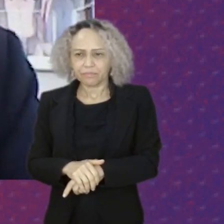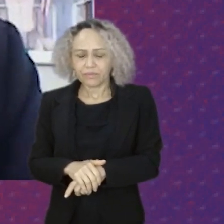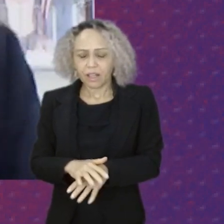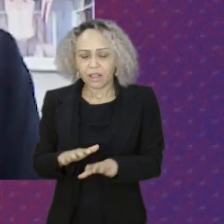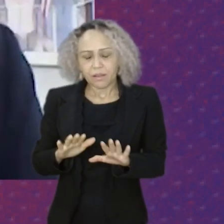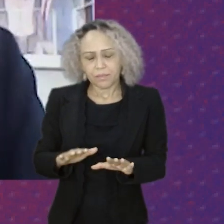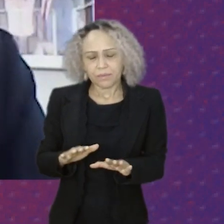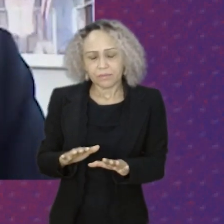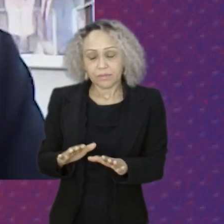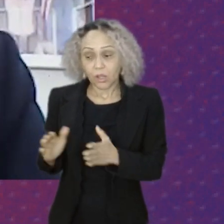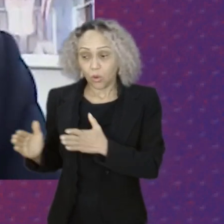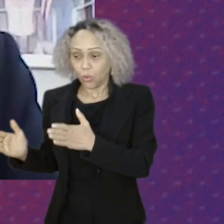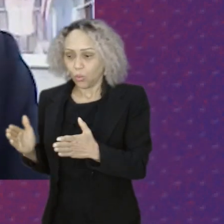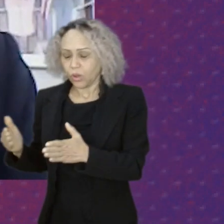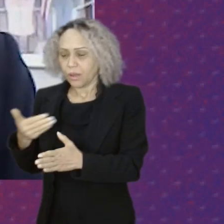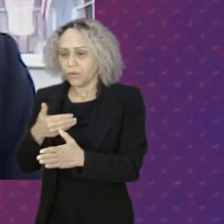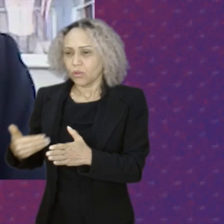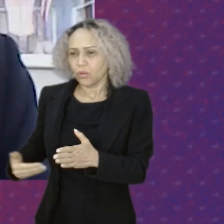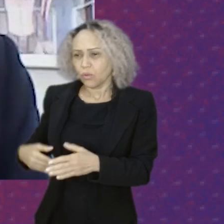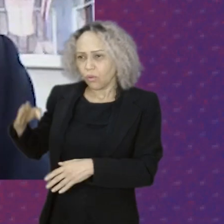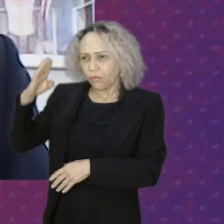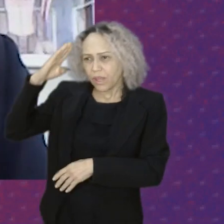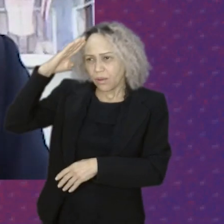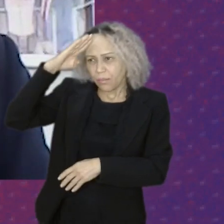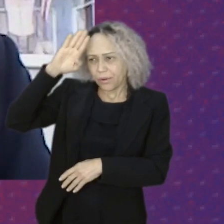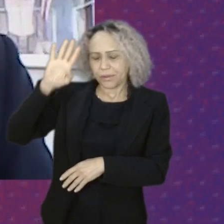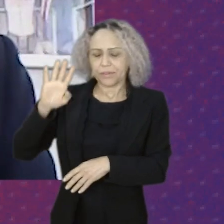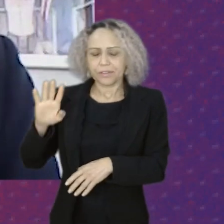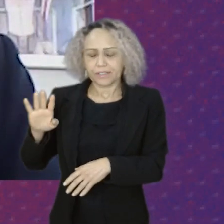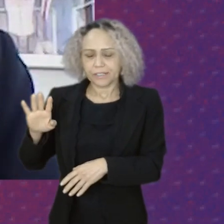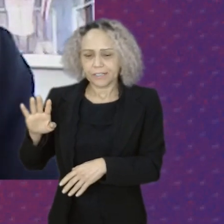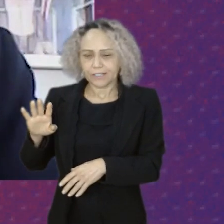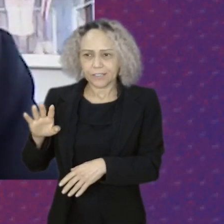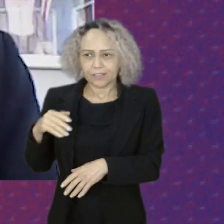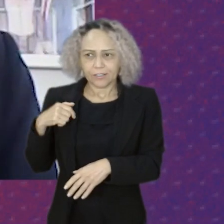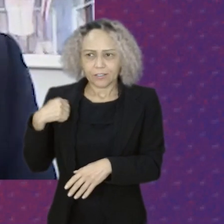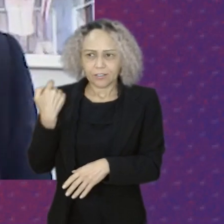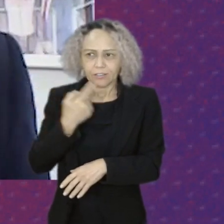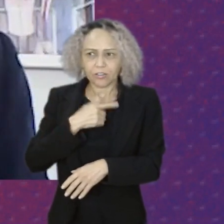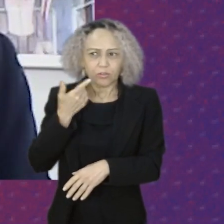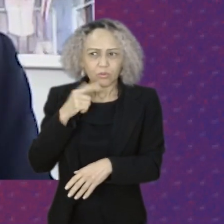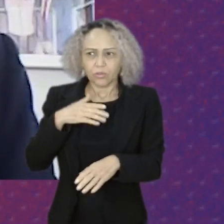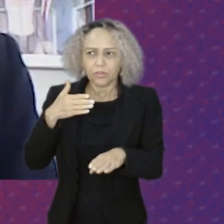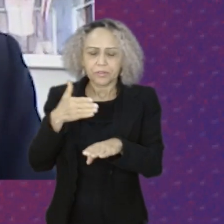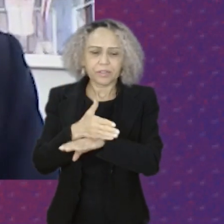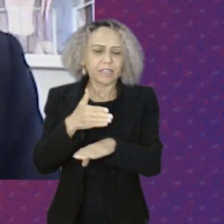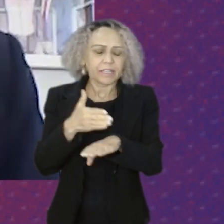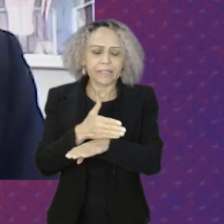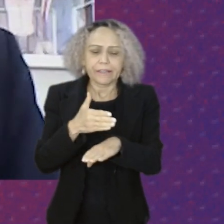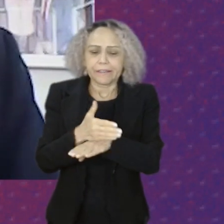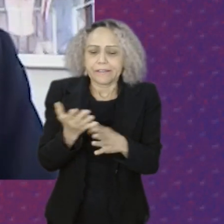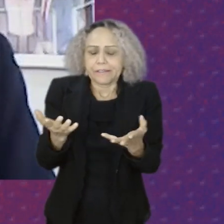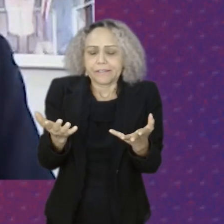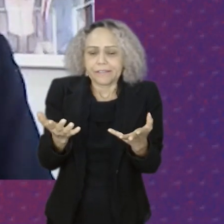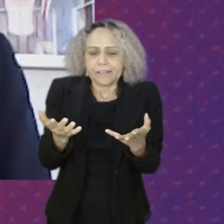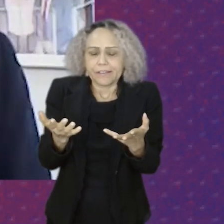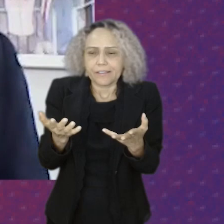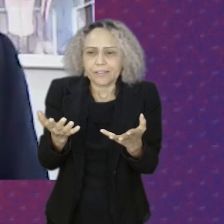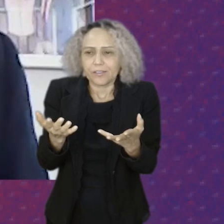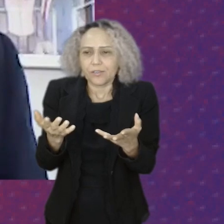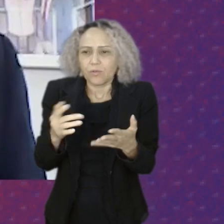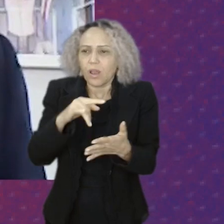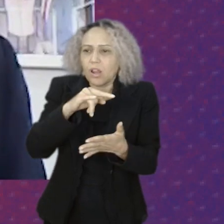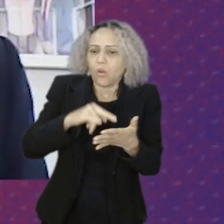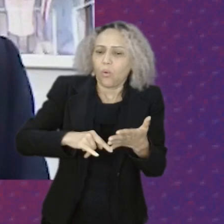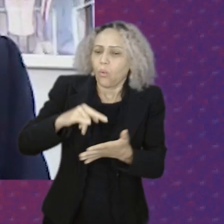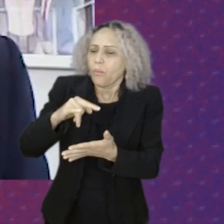quanto o engenho deveria à União Brasileira. Então, o INCRA negou esses dados a gente na época, mas